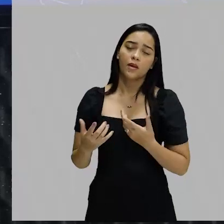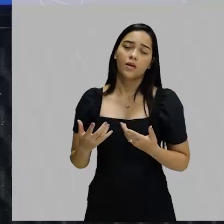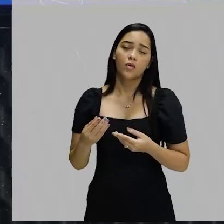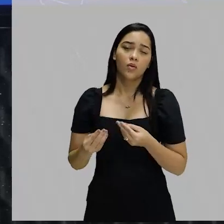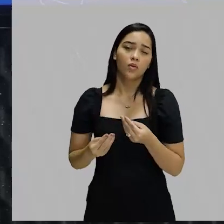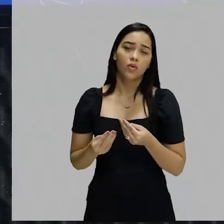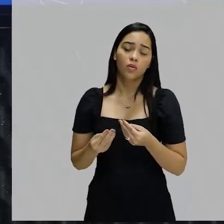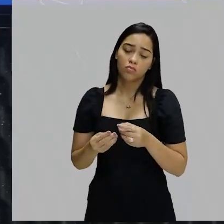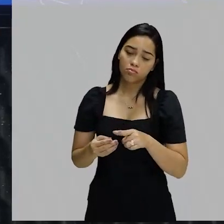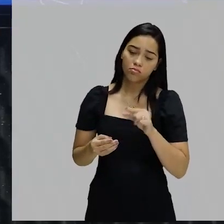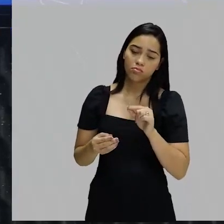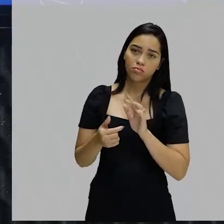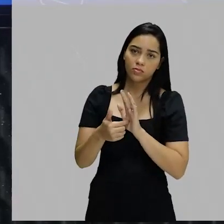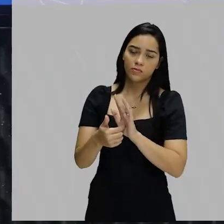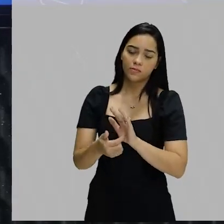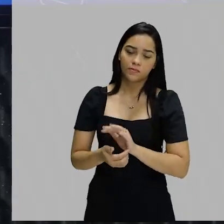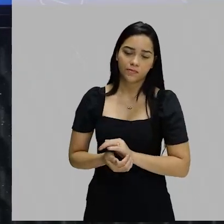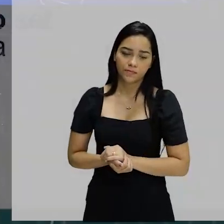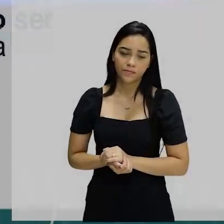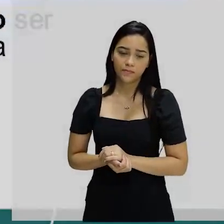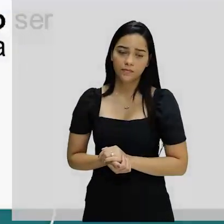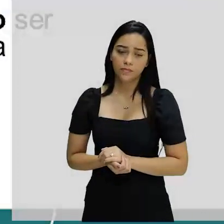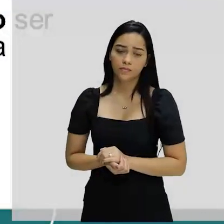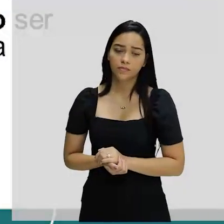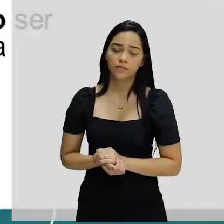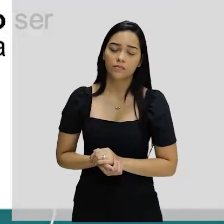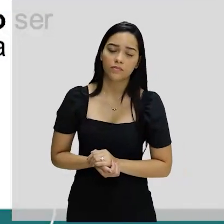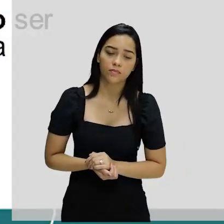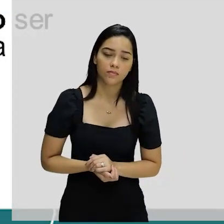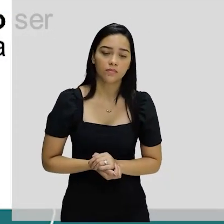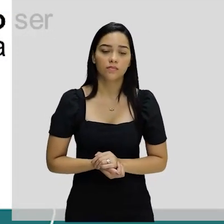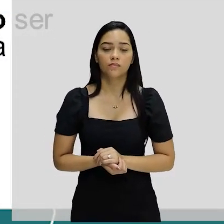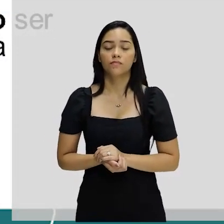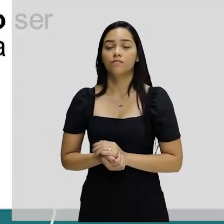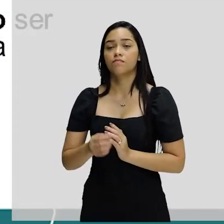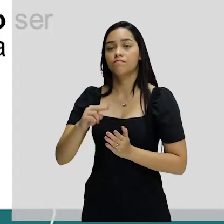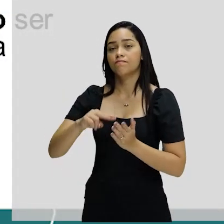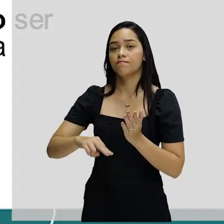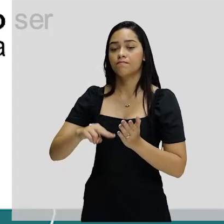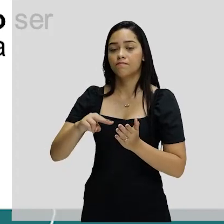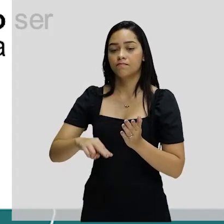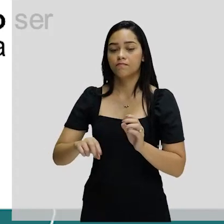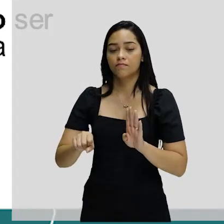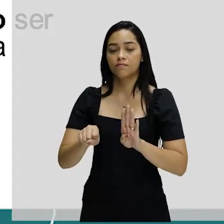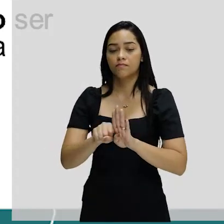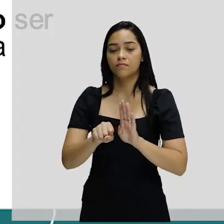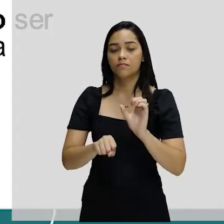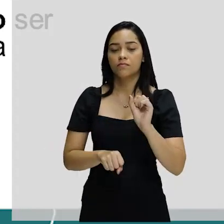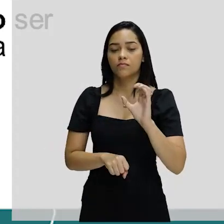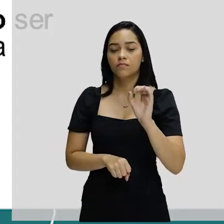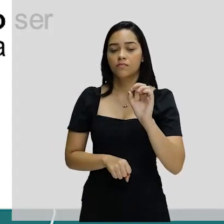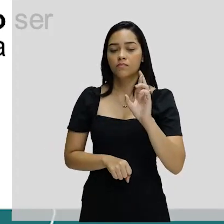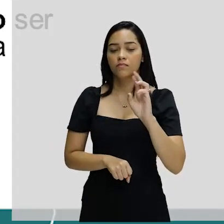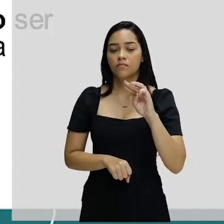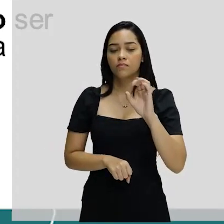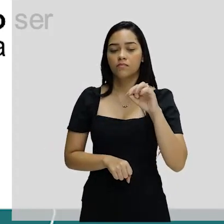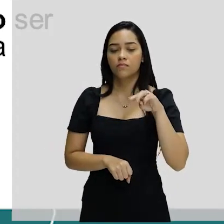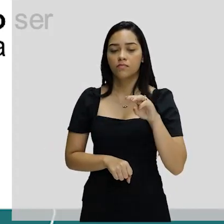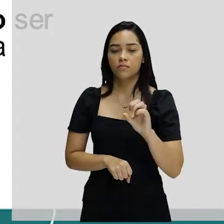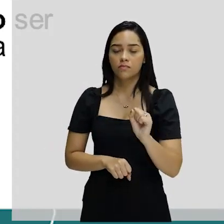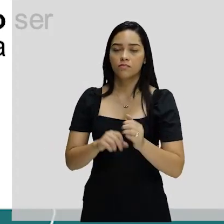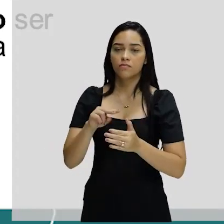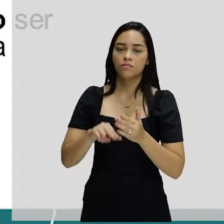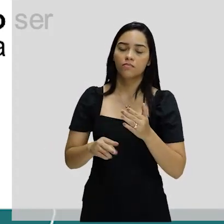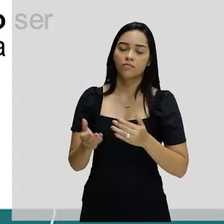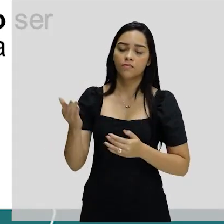como determinante. Os substantivos sobrecomum. Também existem alguns radicais que nomeiam